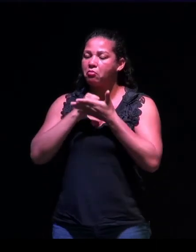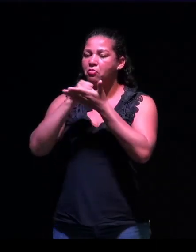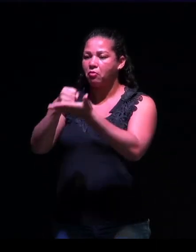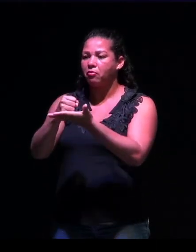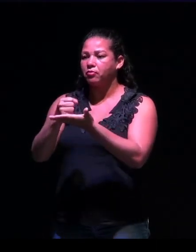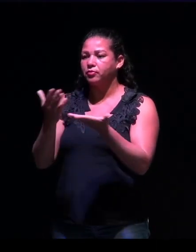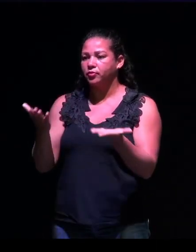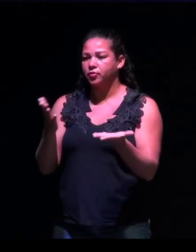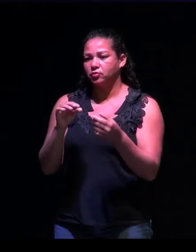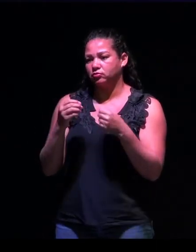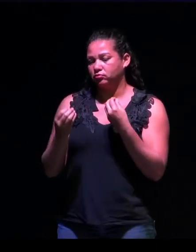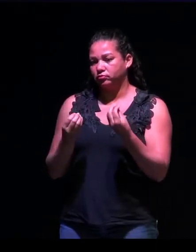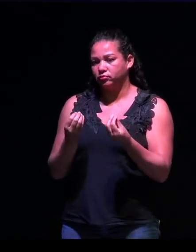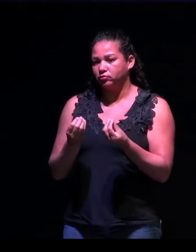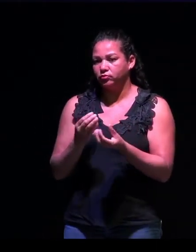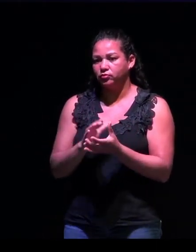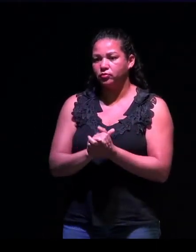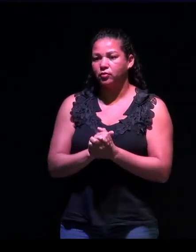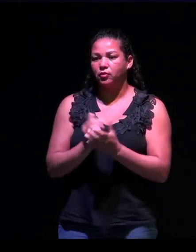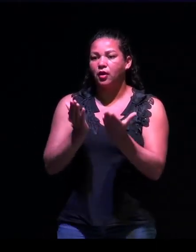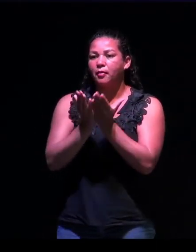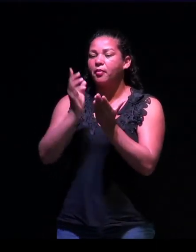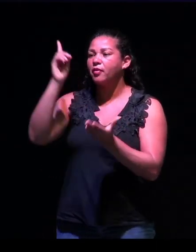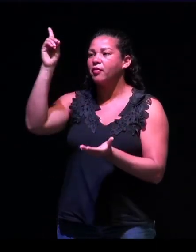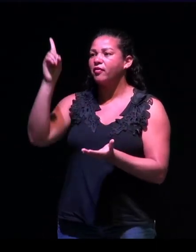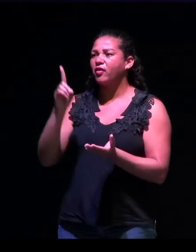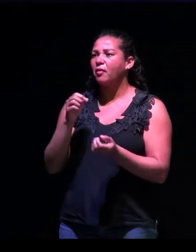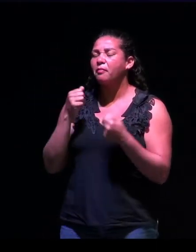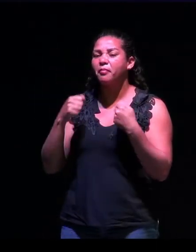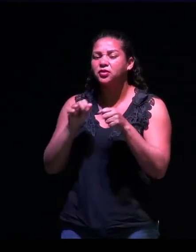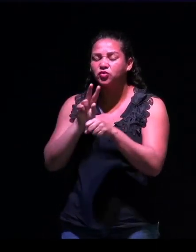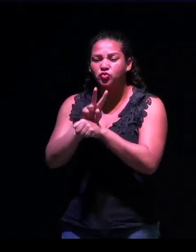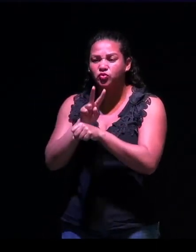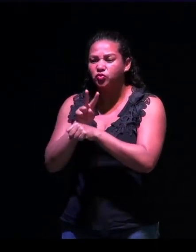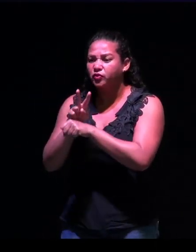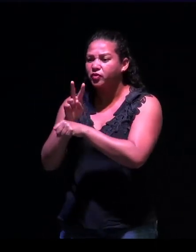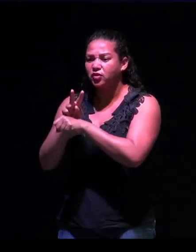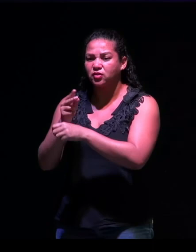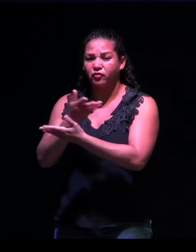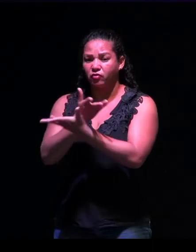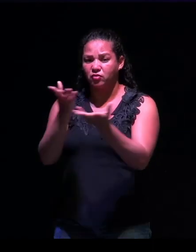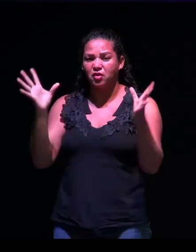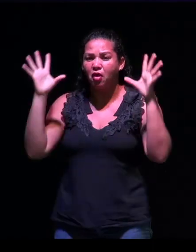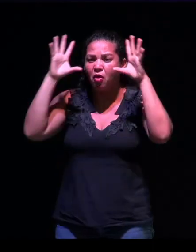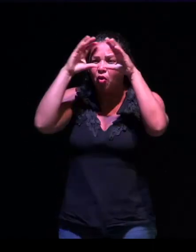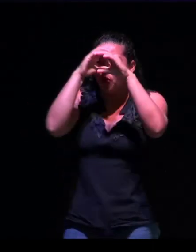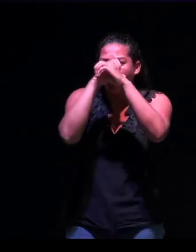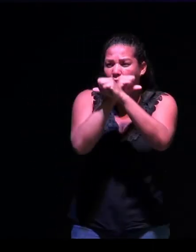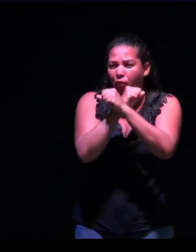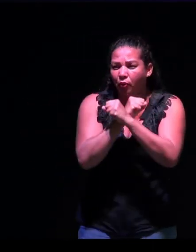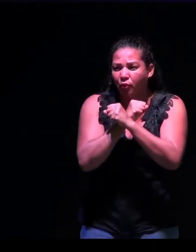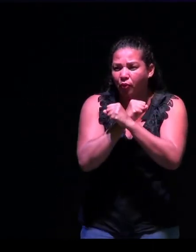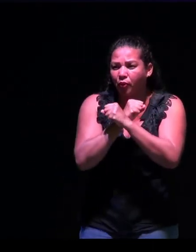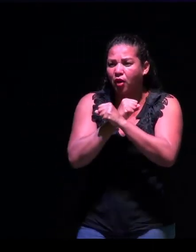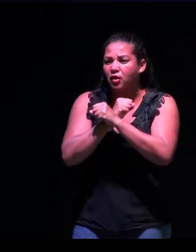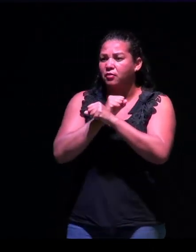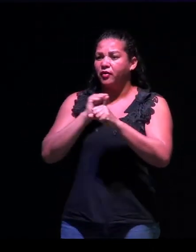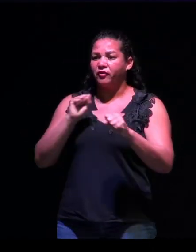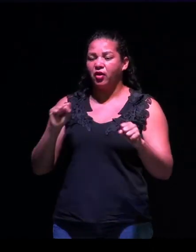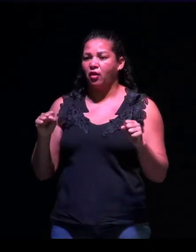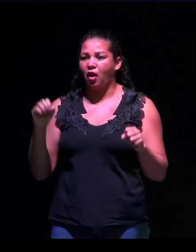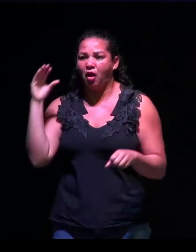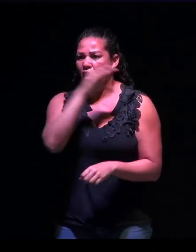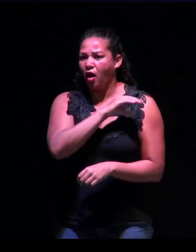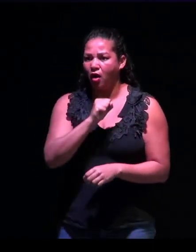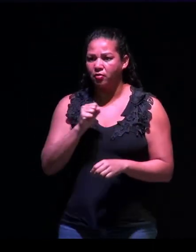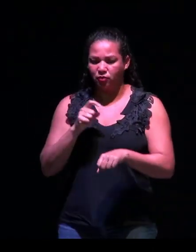está bem claro na sua vista. A Bíblia diz que é para a gente vigiar. Vocês não estão em trevas, para que esse dia vos apanhe de surpresa. Se você está